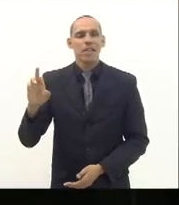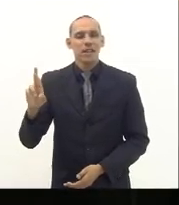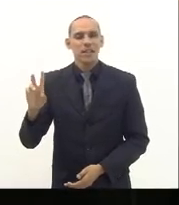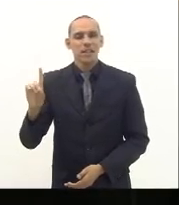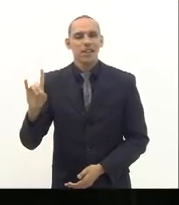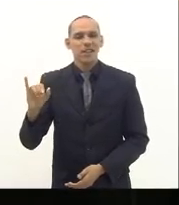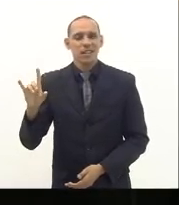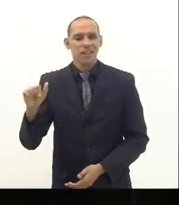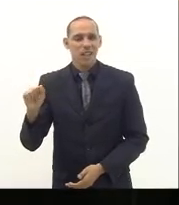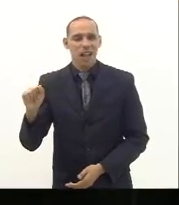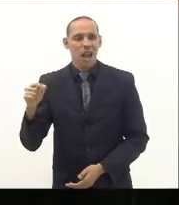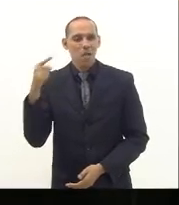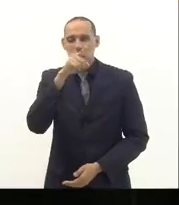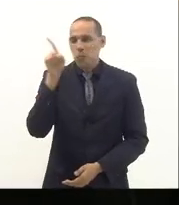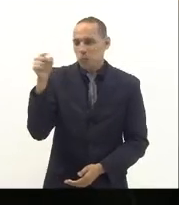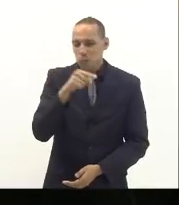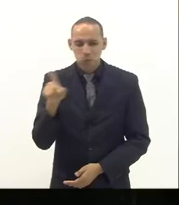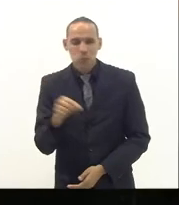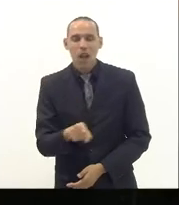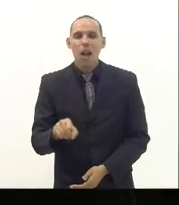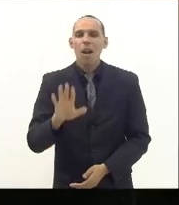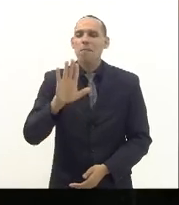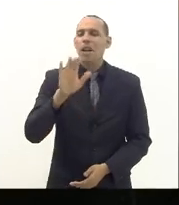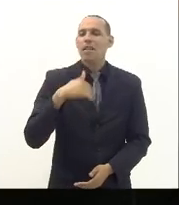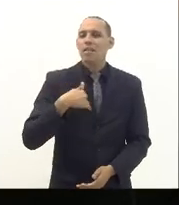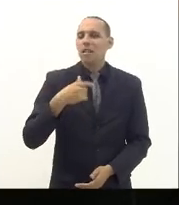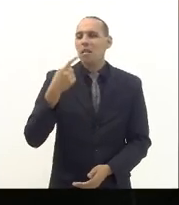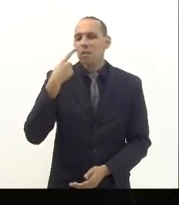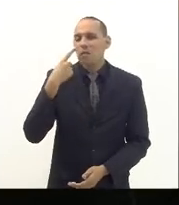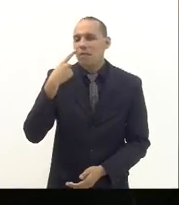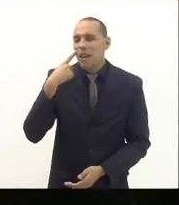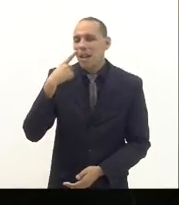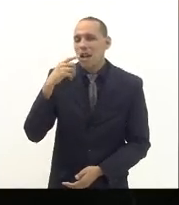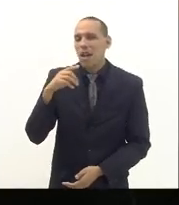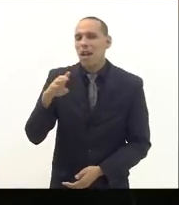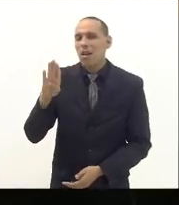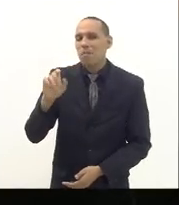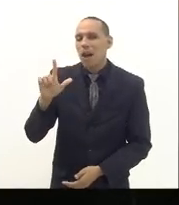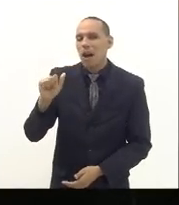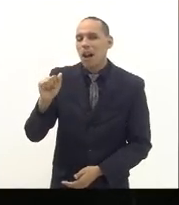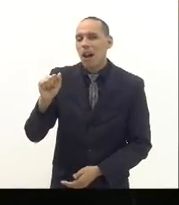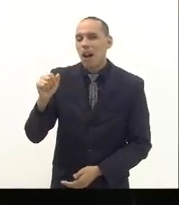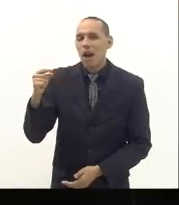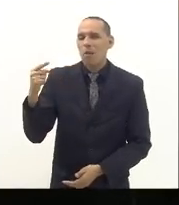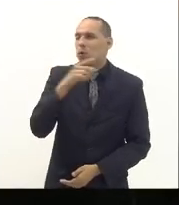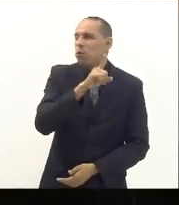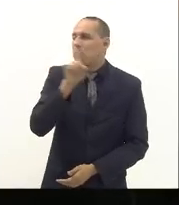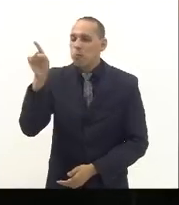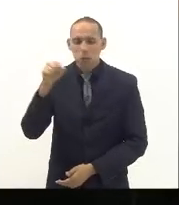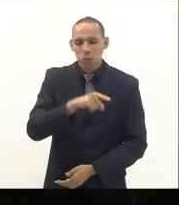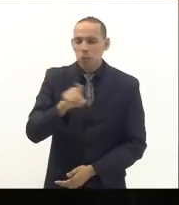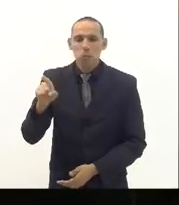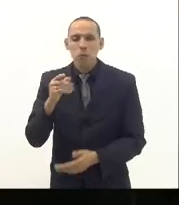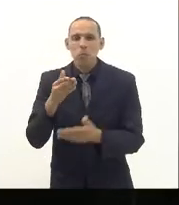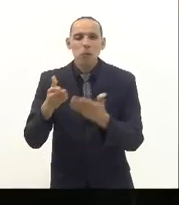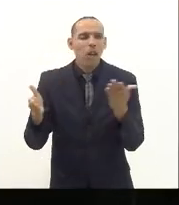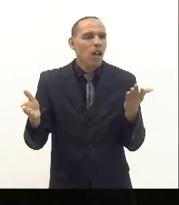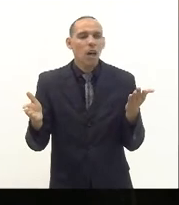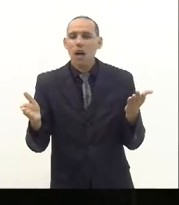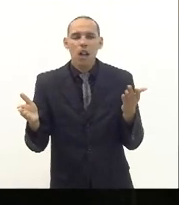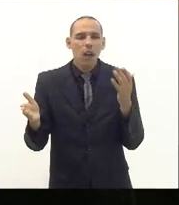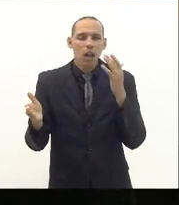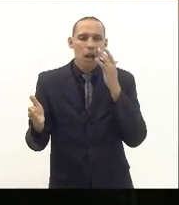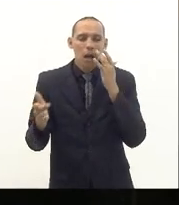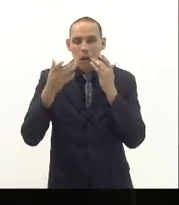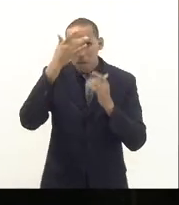eu me deparo muita das vezes que a bala perdida ela só tem uma